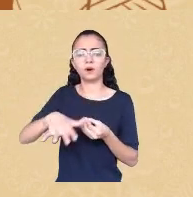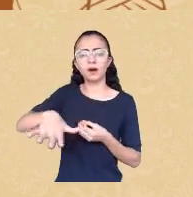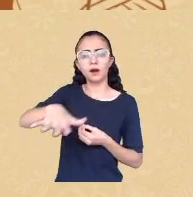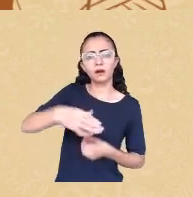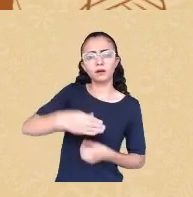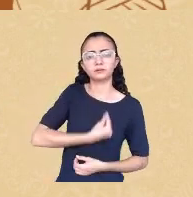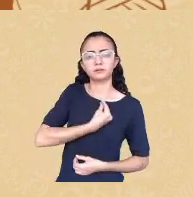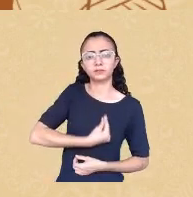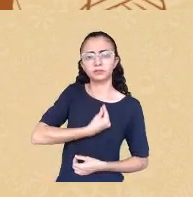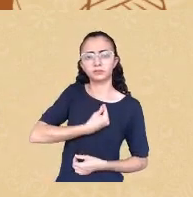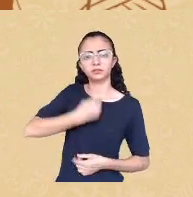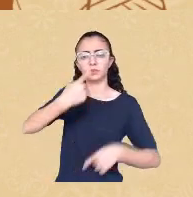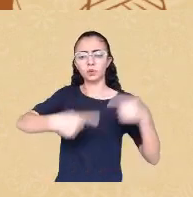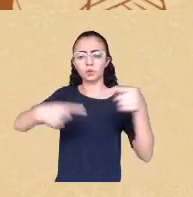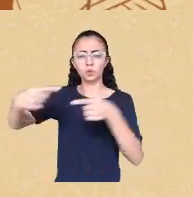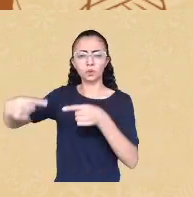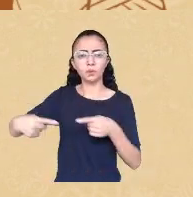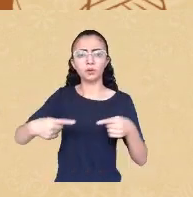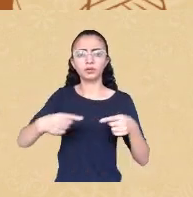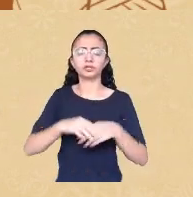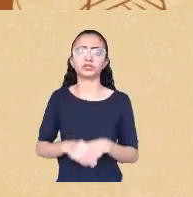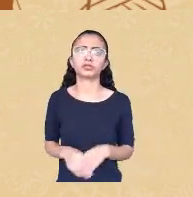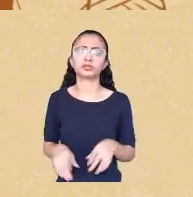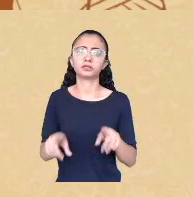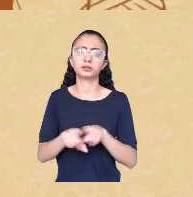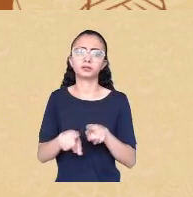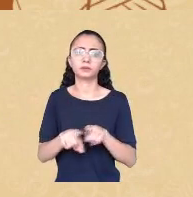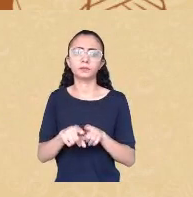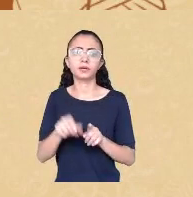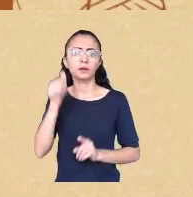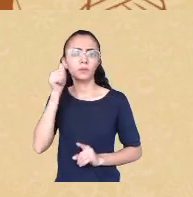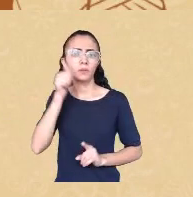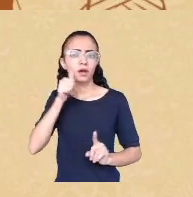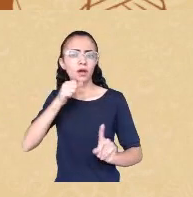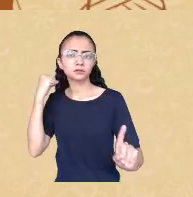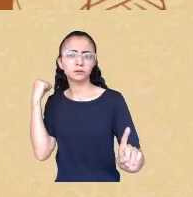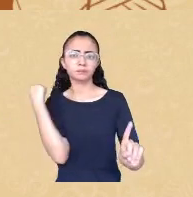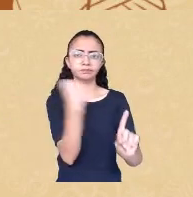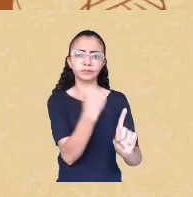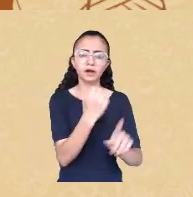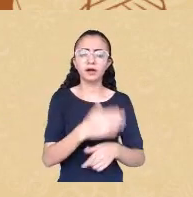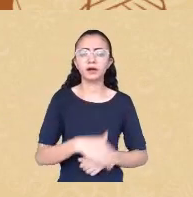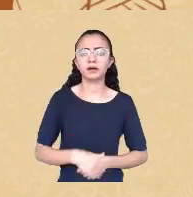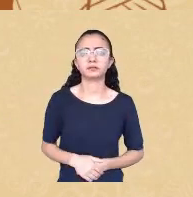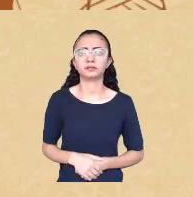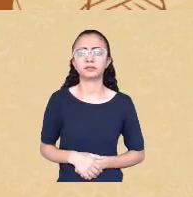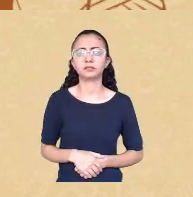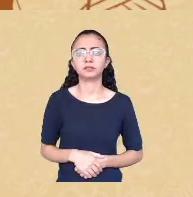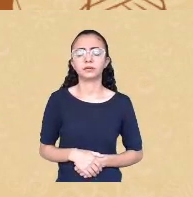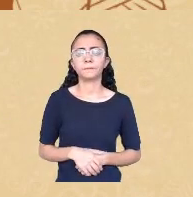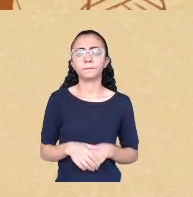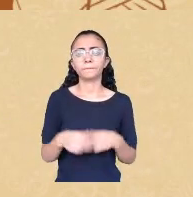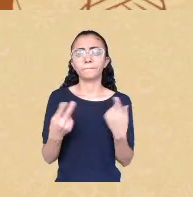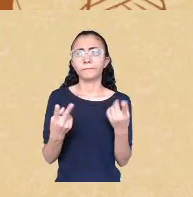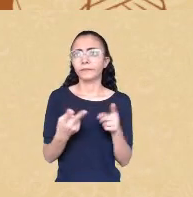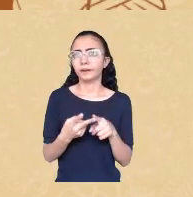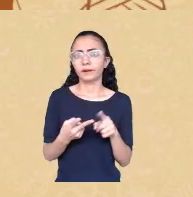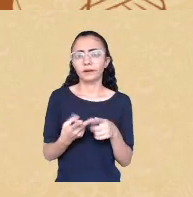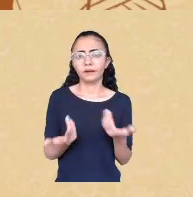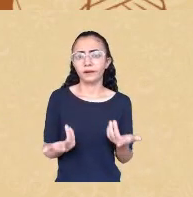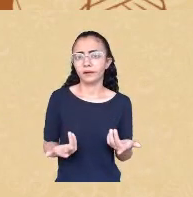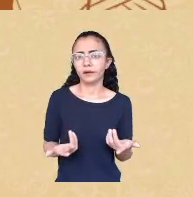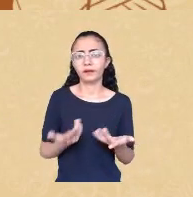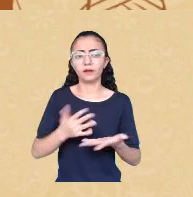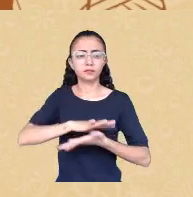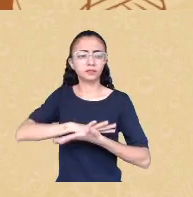do feminicídio, do transfeminicídio, do extermínio da juventude